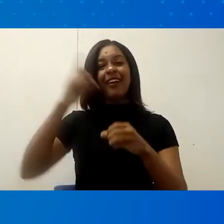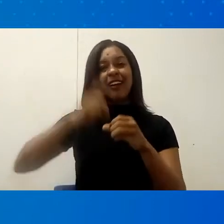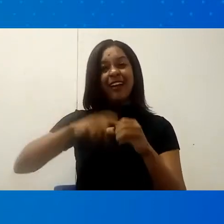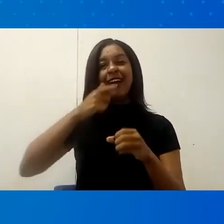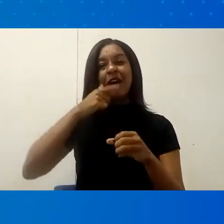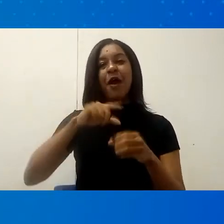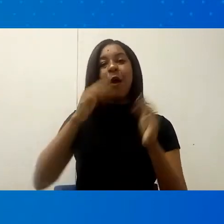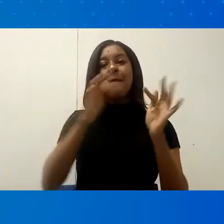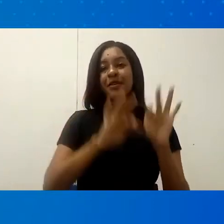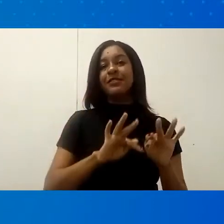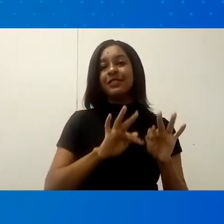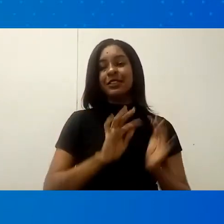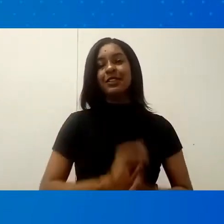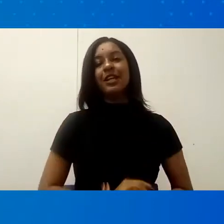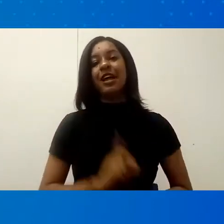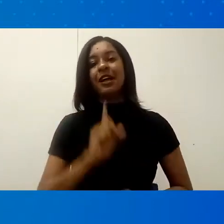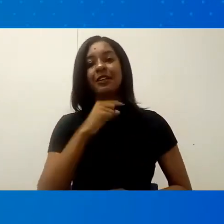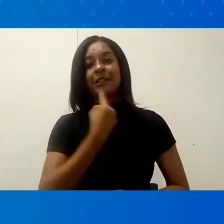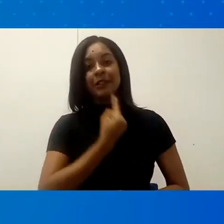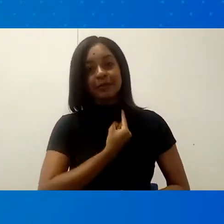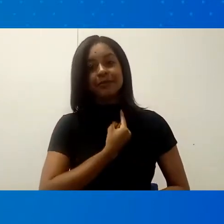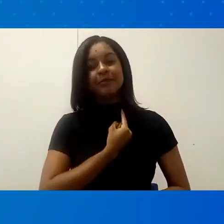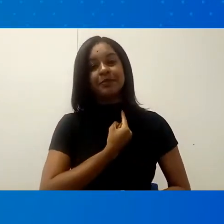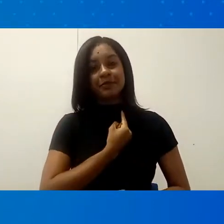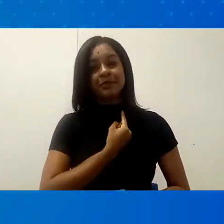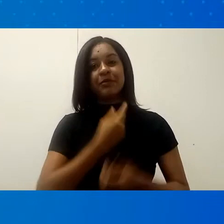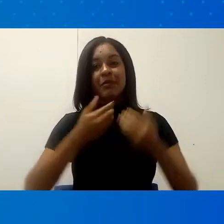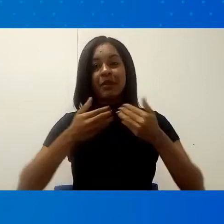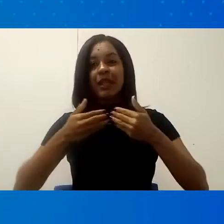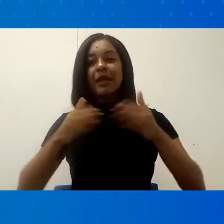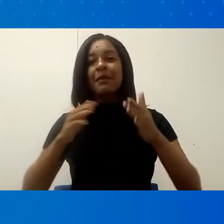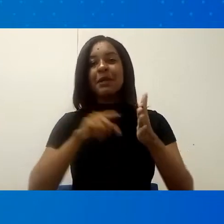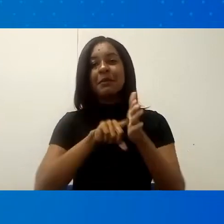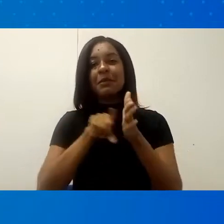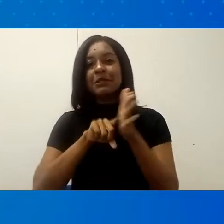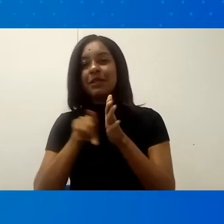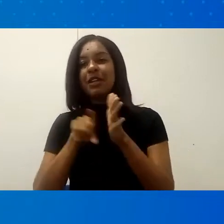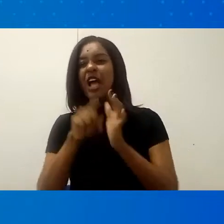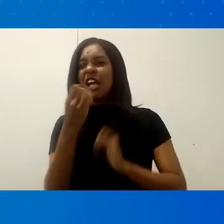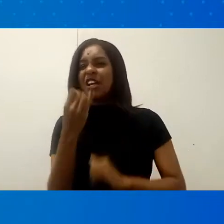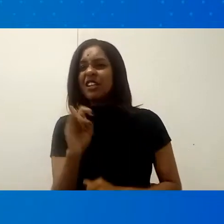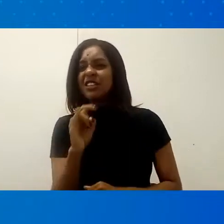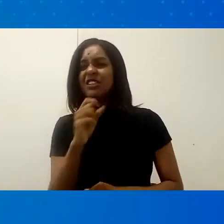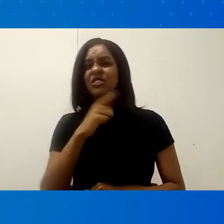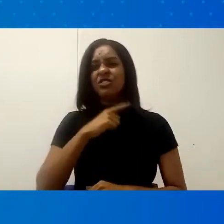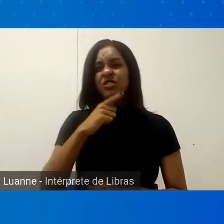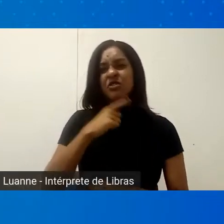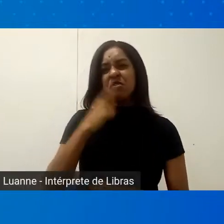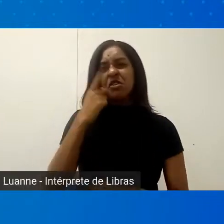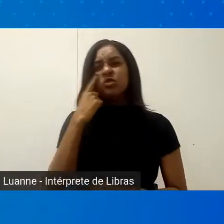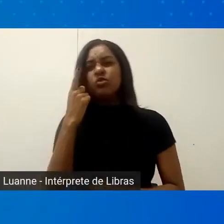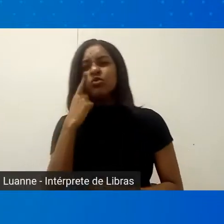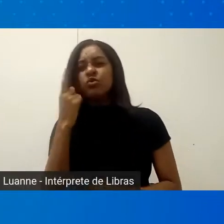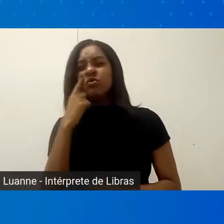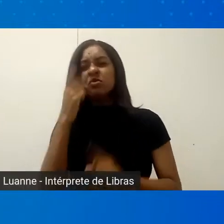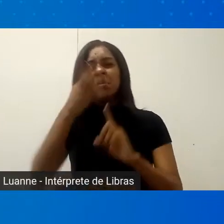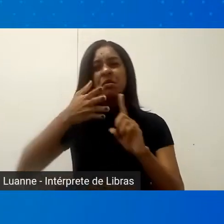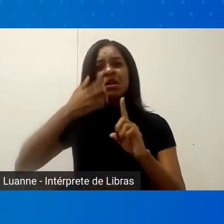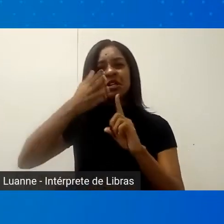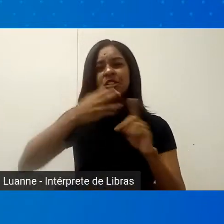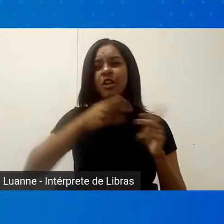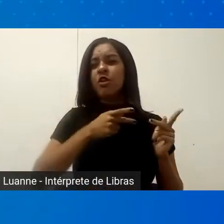finalizar a gente vai abrir para as perguntas Então se vocês tiverem questionamento dos nossos palestrantes dos convidados